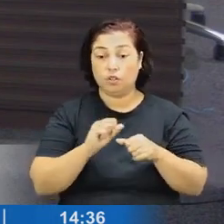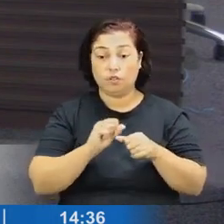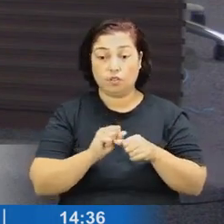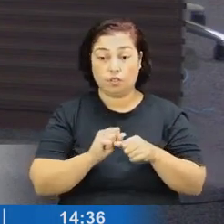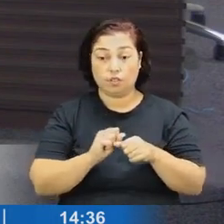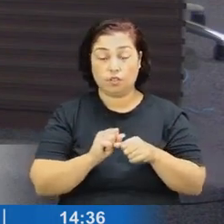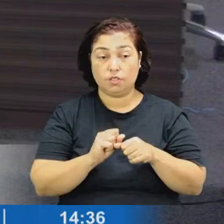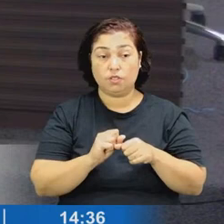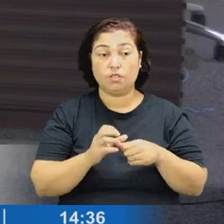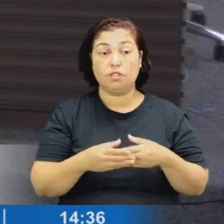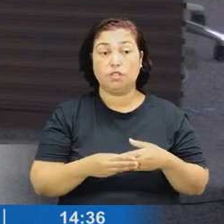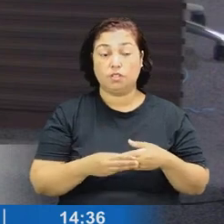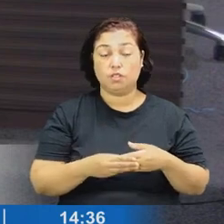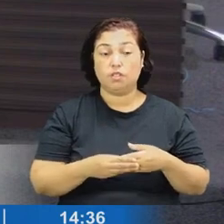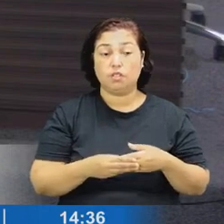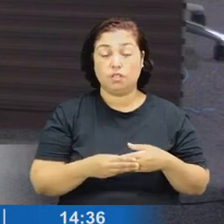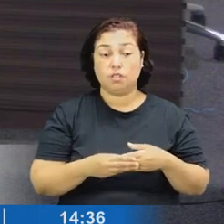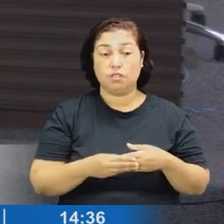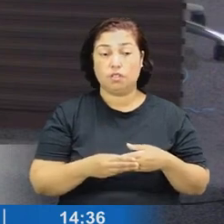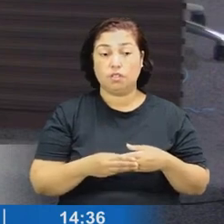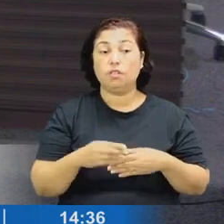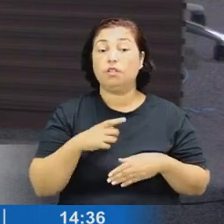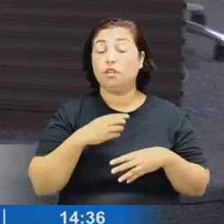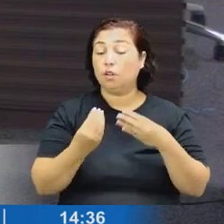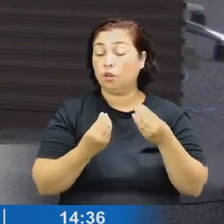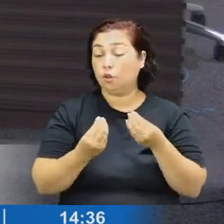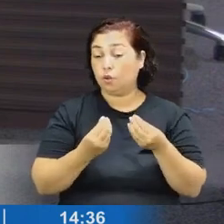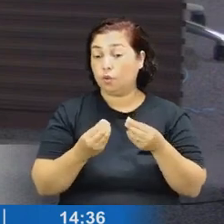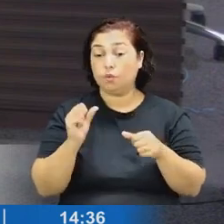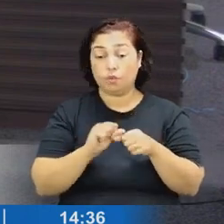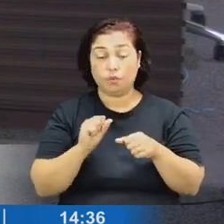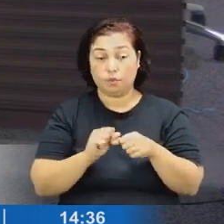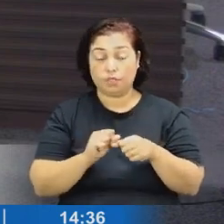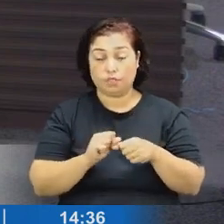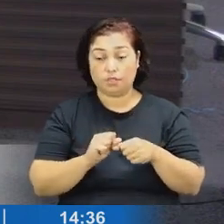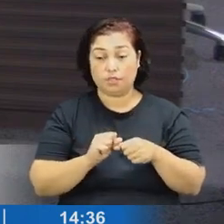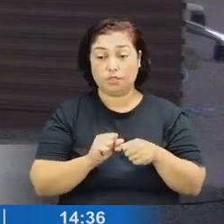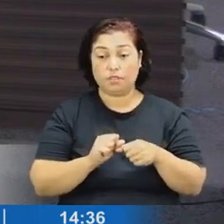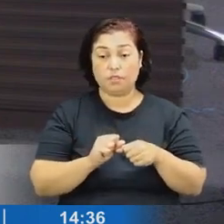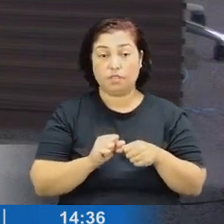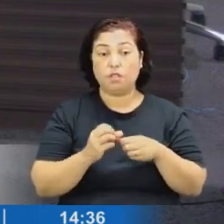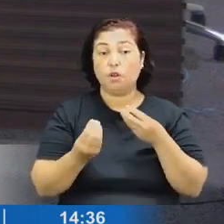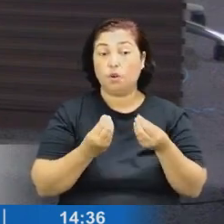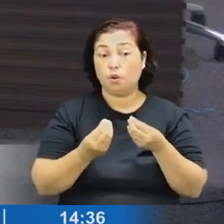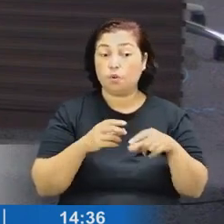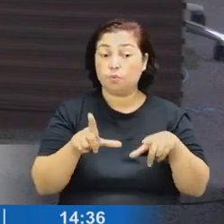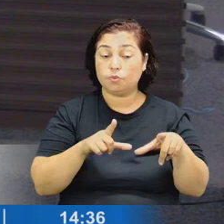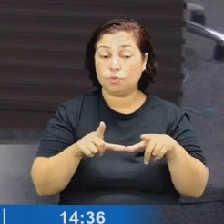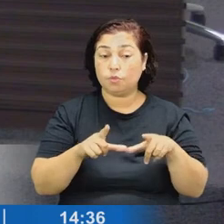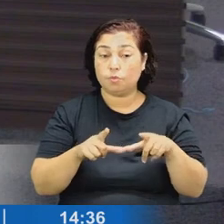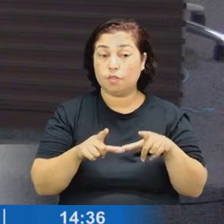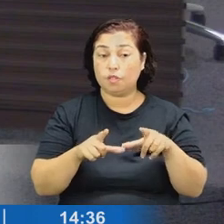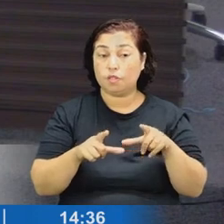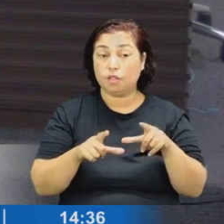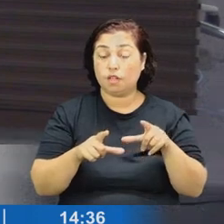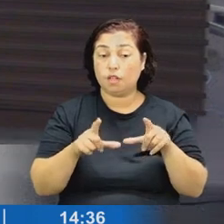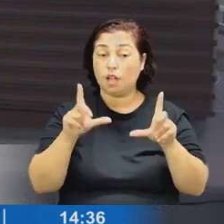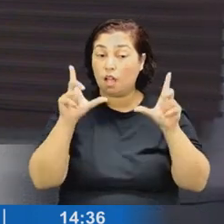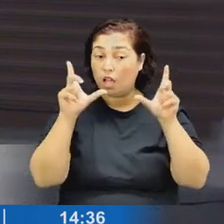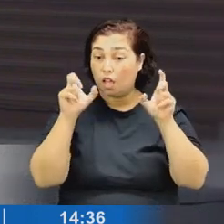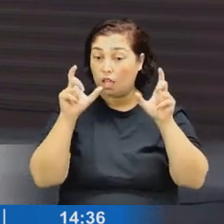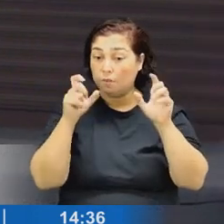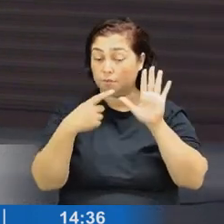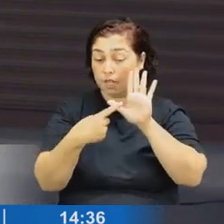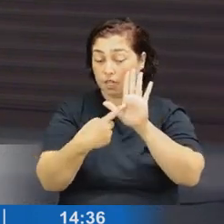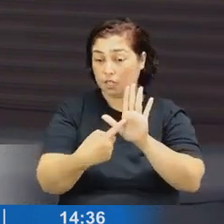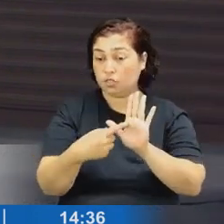fermento ovo tem a maneira de fazer isso né como é que você cria uma reputação como é que você trabalha a imagem tem a maneira técnica de fazer